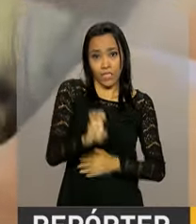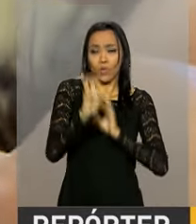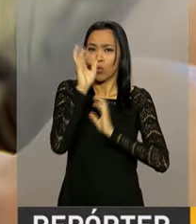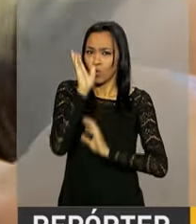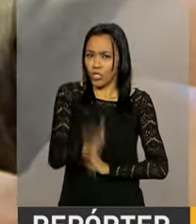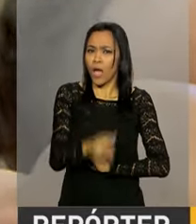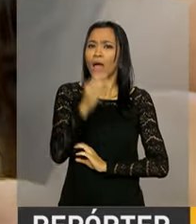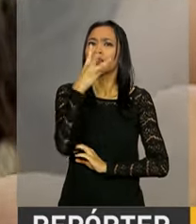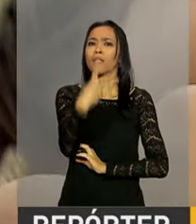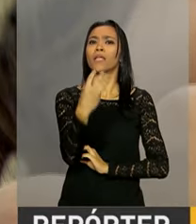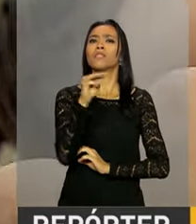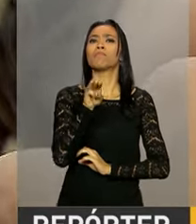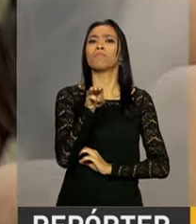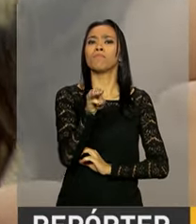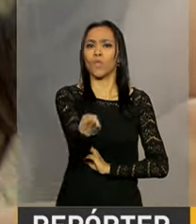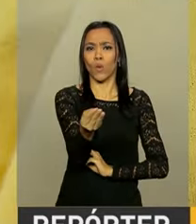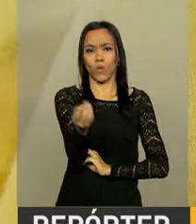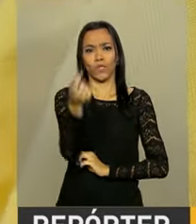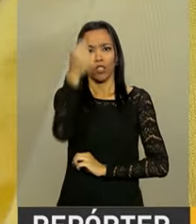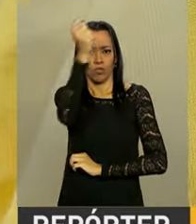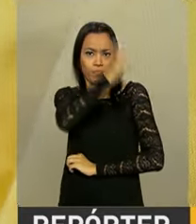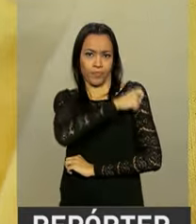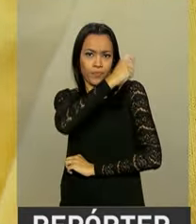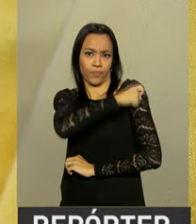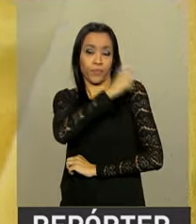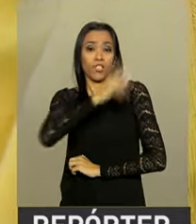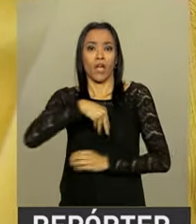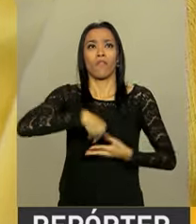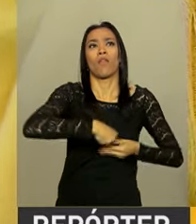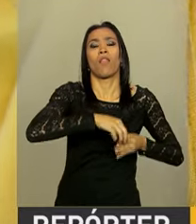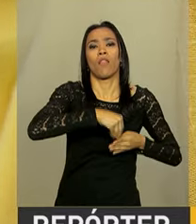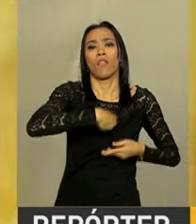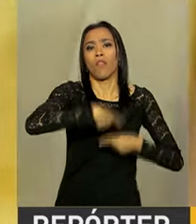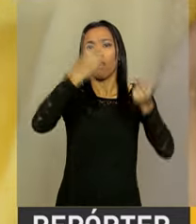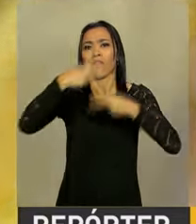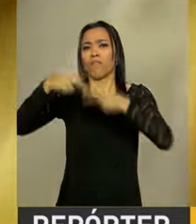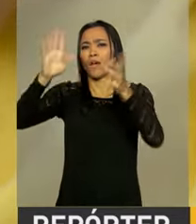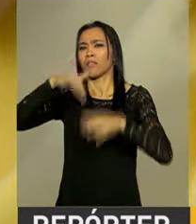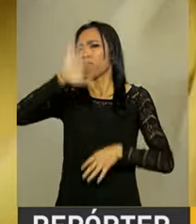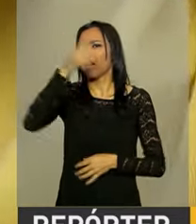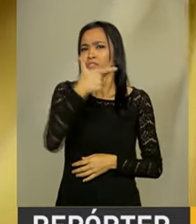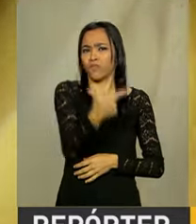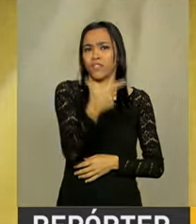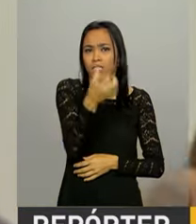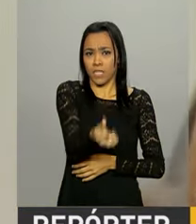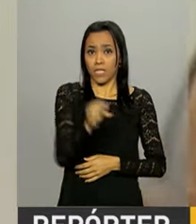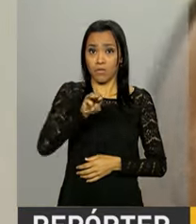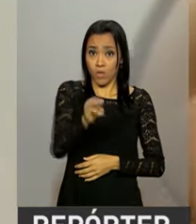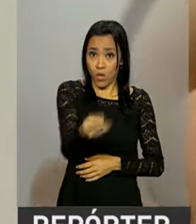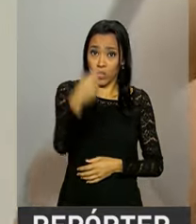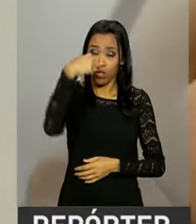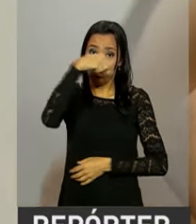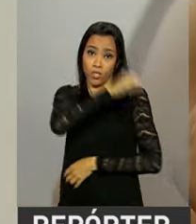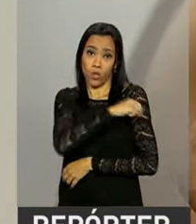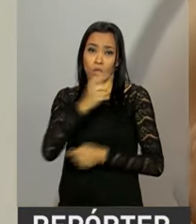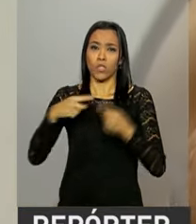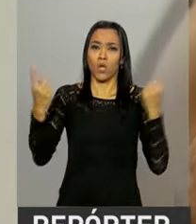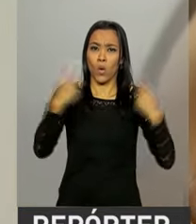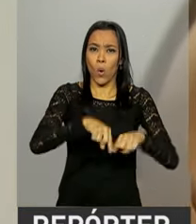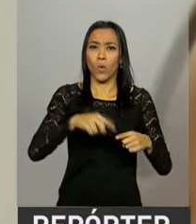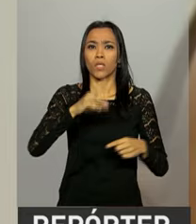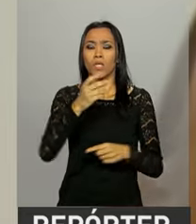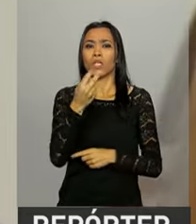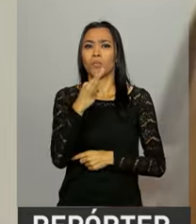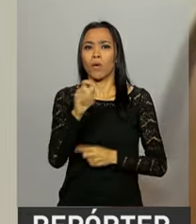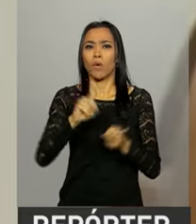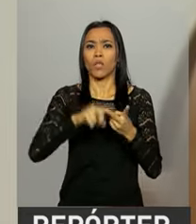quase 3 milhões de doses. Foram enviadas aos estados mais de 26 milhões de doses de 14 vacinas contra tuberculose,